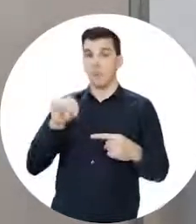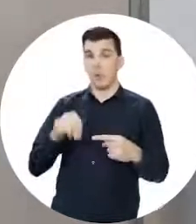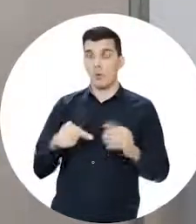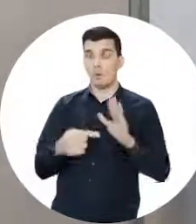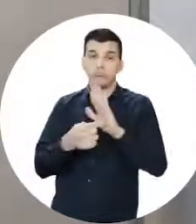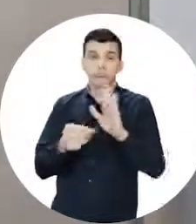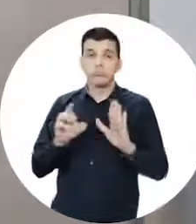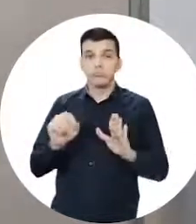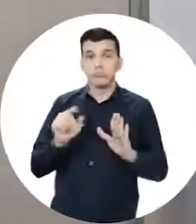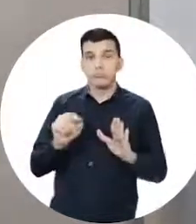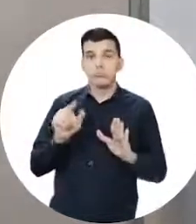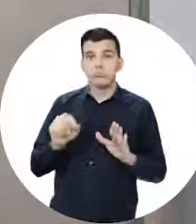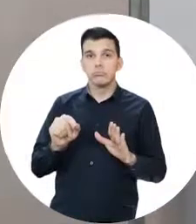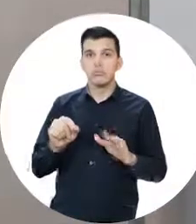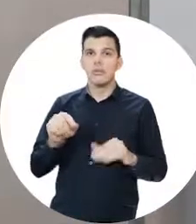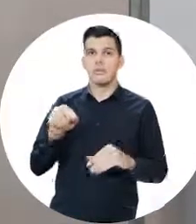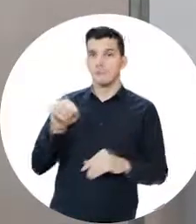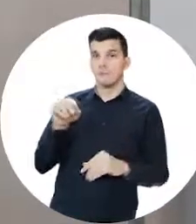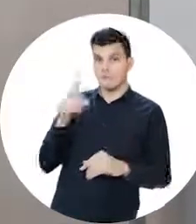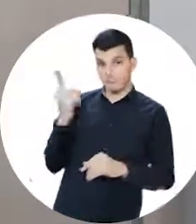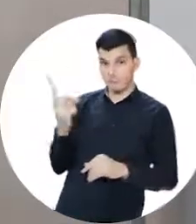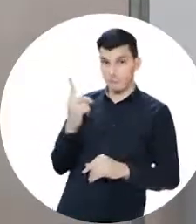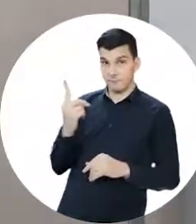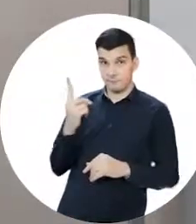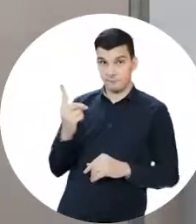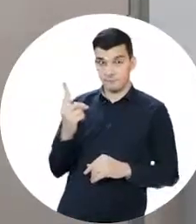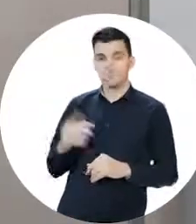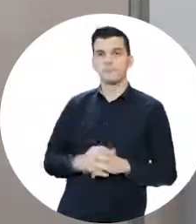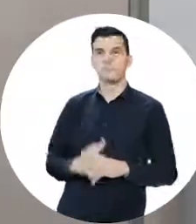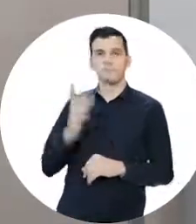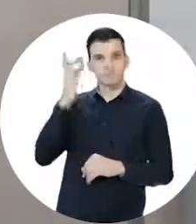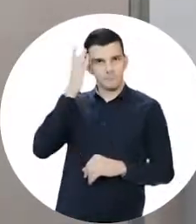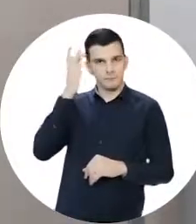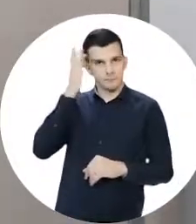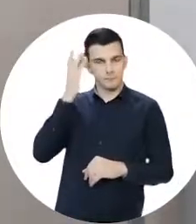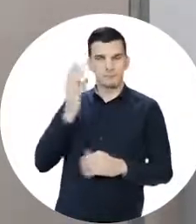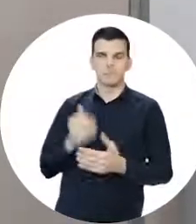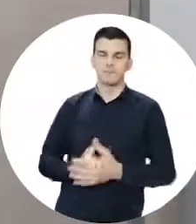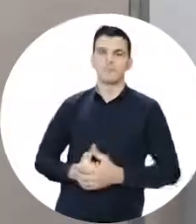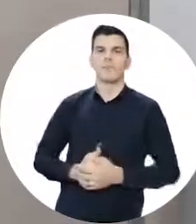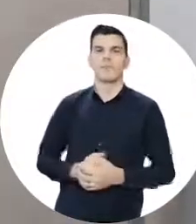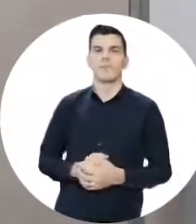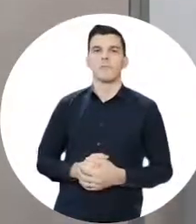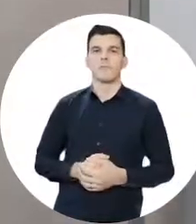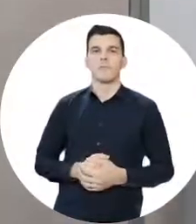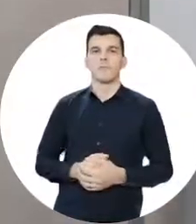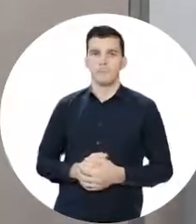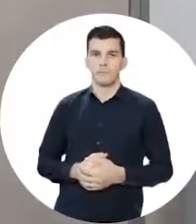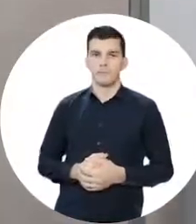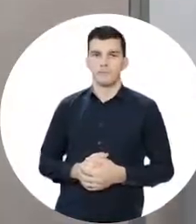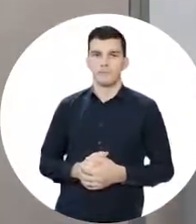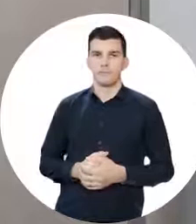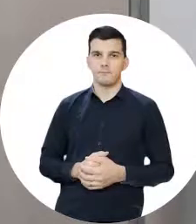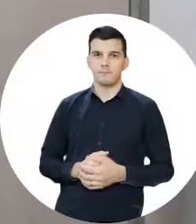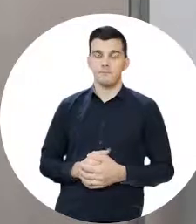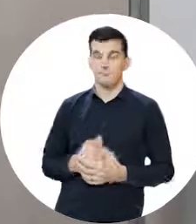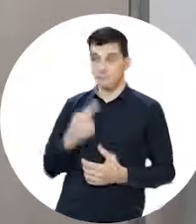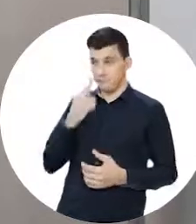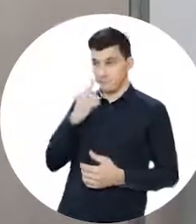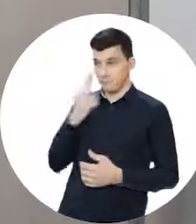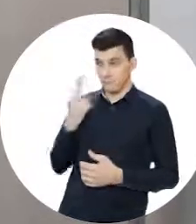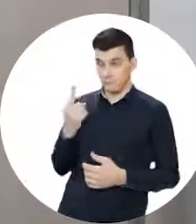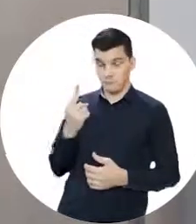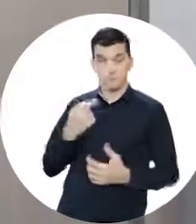indica nada mais nada menos do que a massa de um soluto. A gente vai chamar de MST, ok? Massa